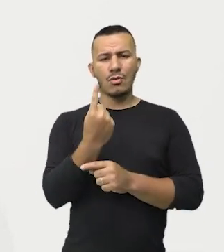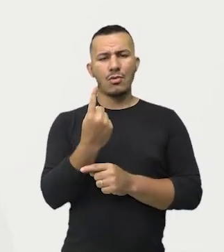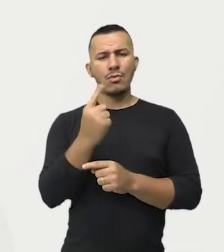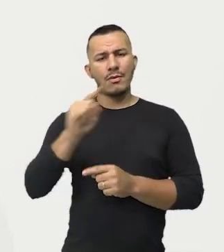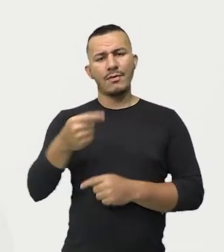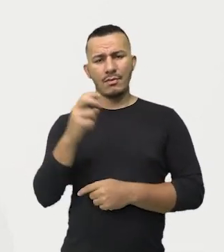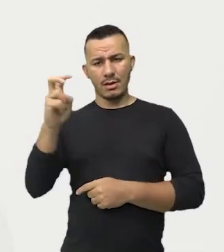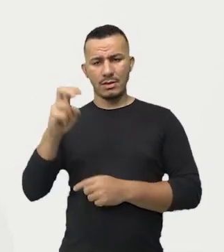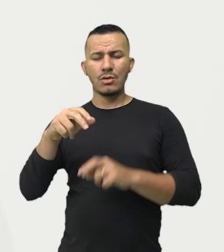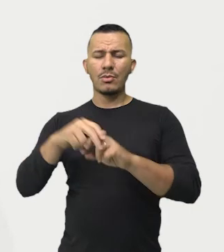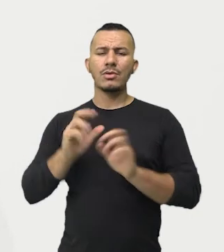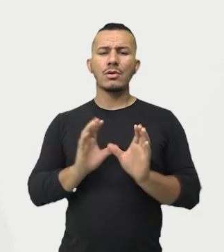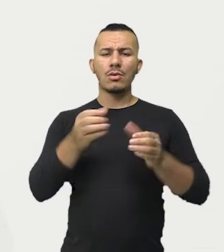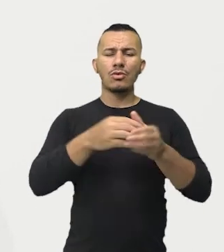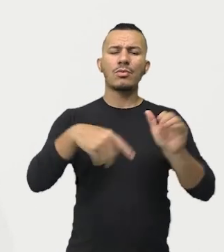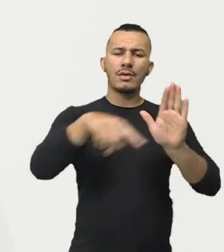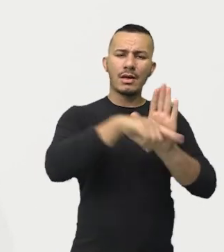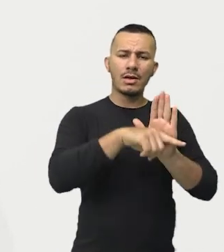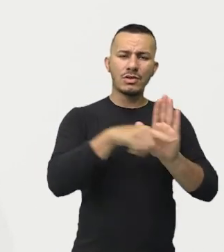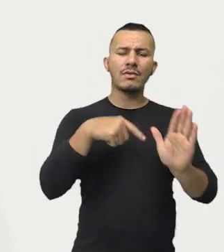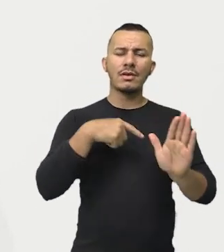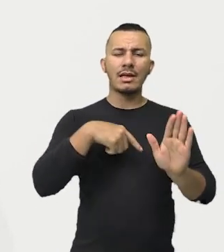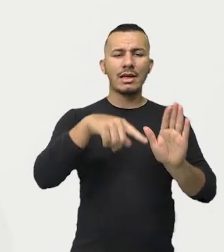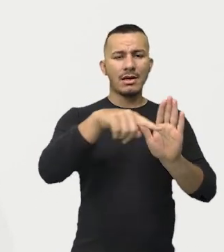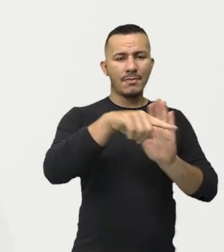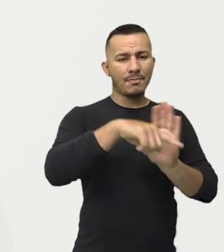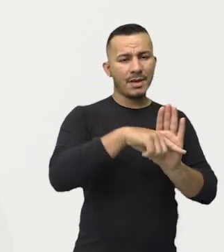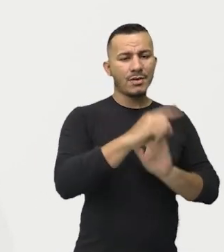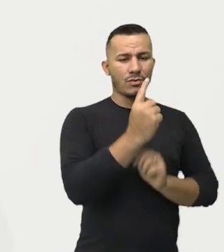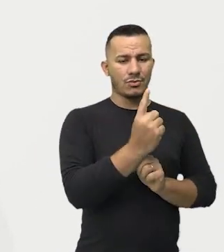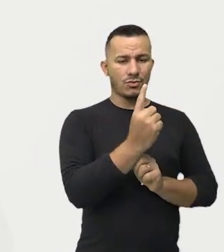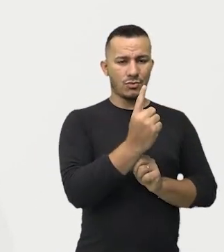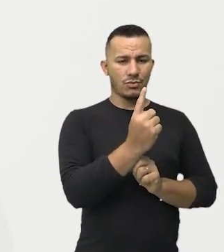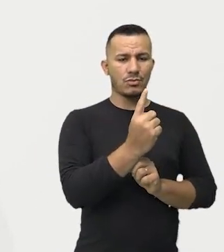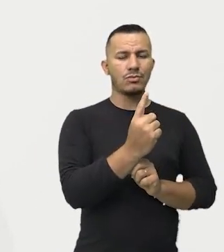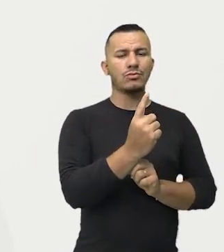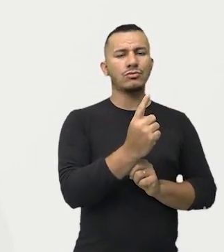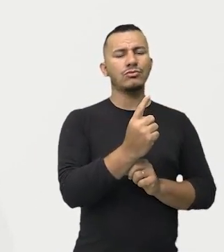estamos trabalhando com o número negativo, então temos aqui menos